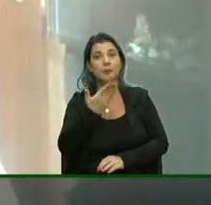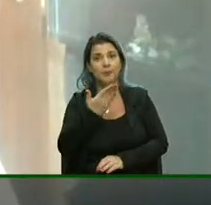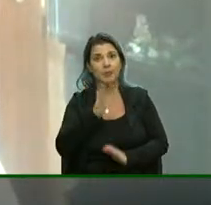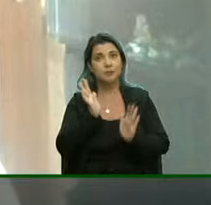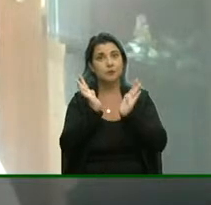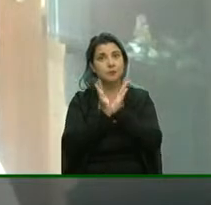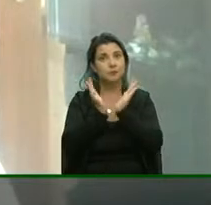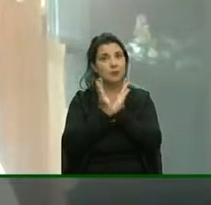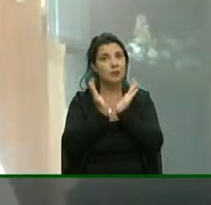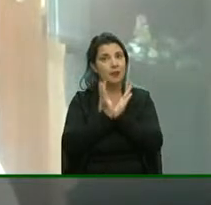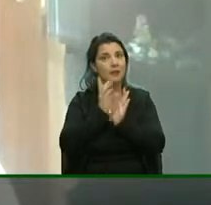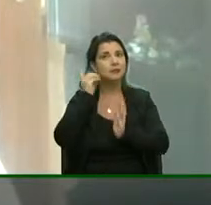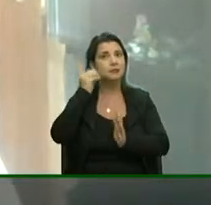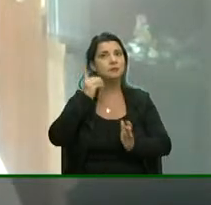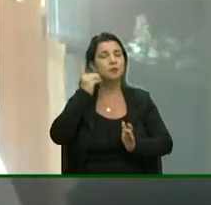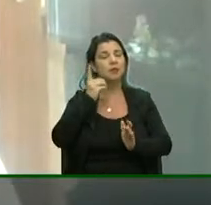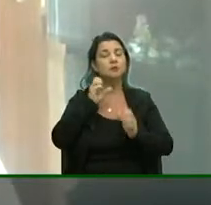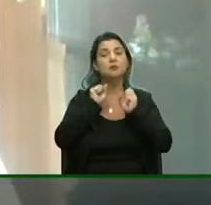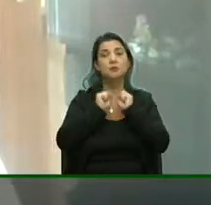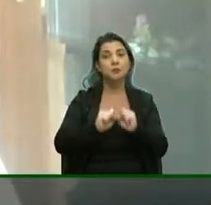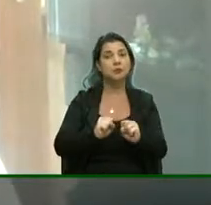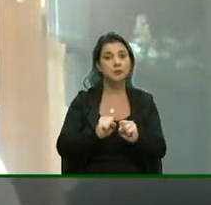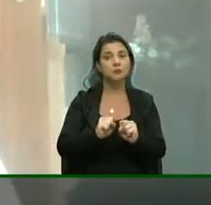meus colegas deputados que possamos...